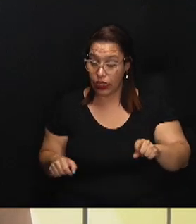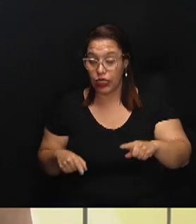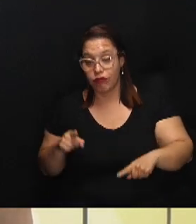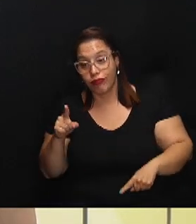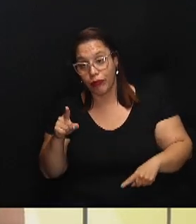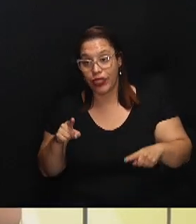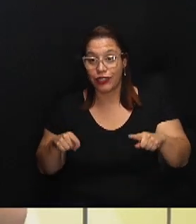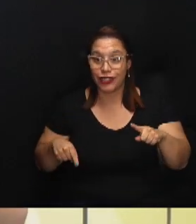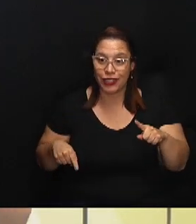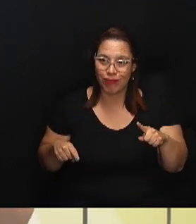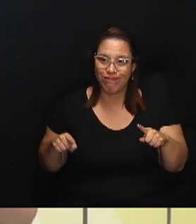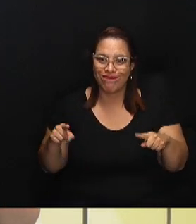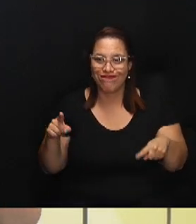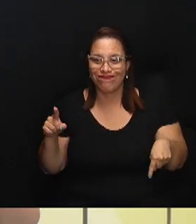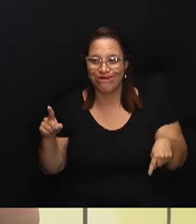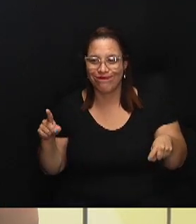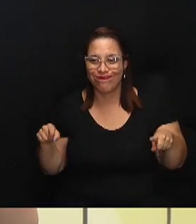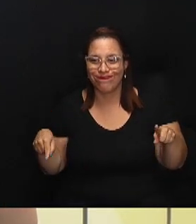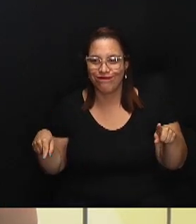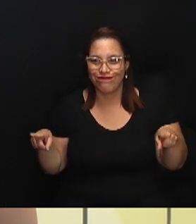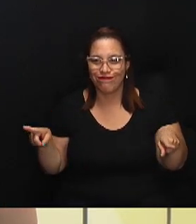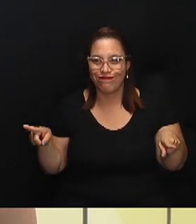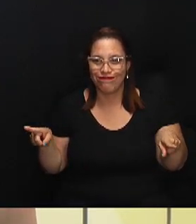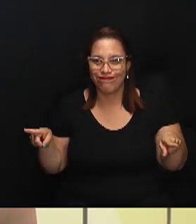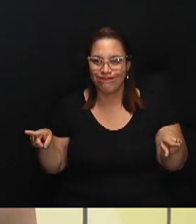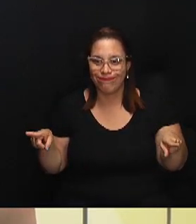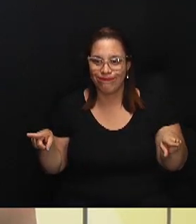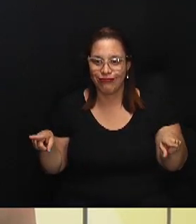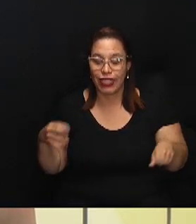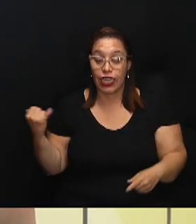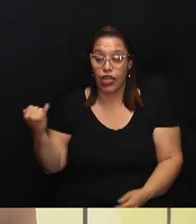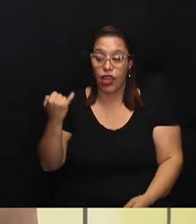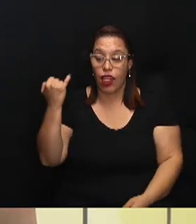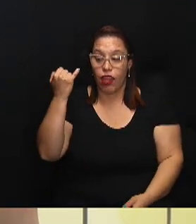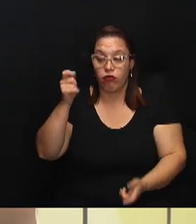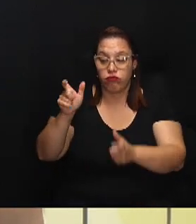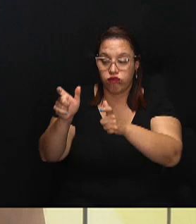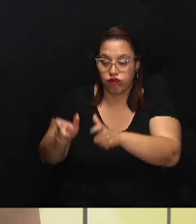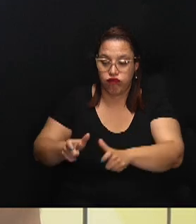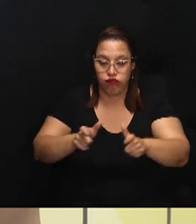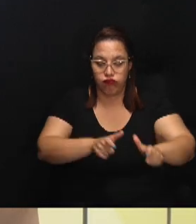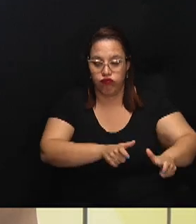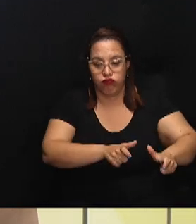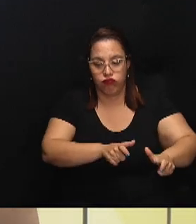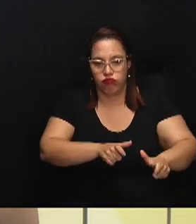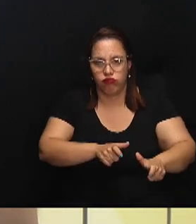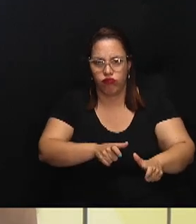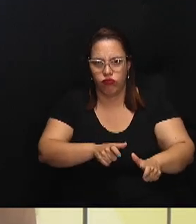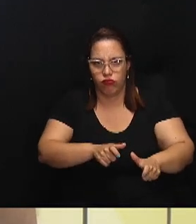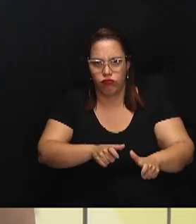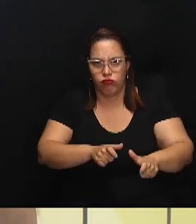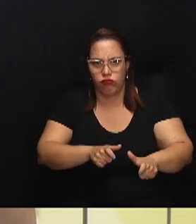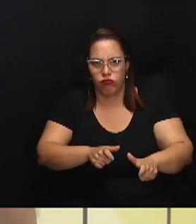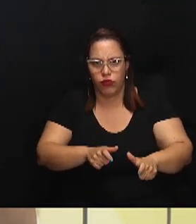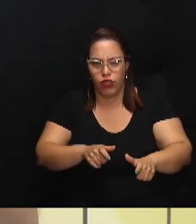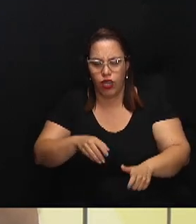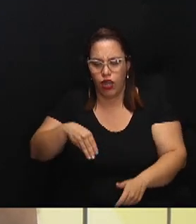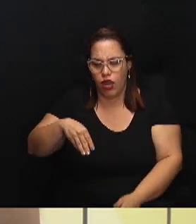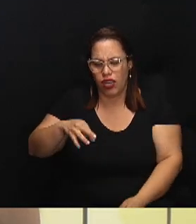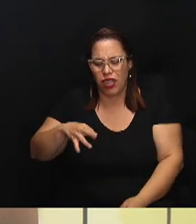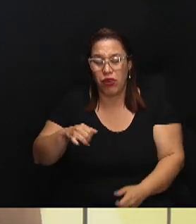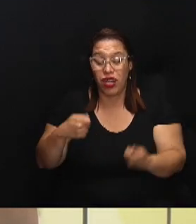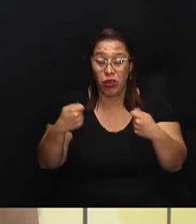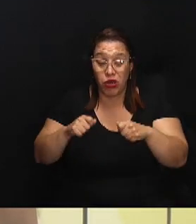né, e realmente é importante você colocar para a pessoa que ela não é... Até máquina precisa de um reparo, né? Sim.